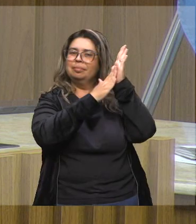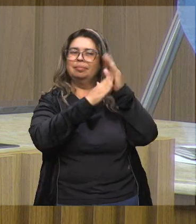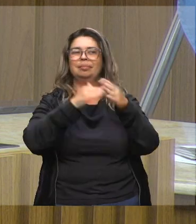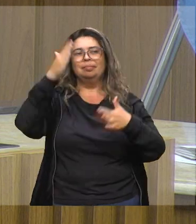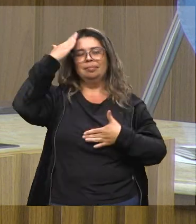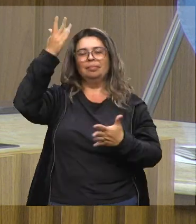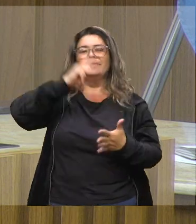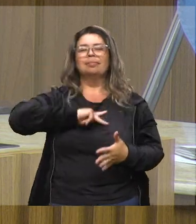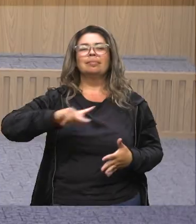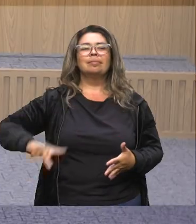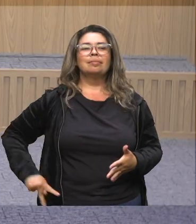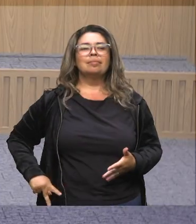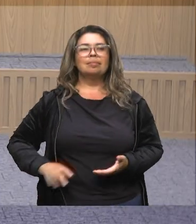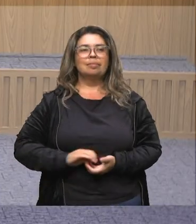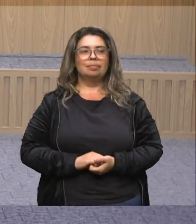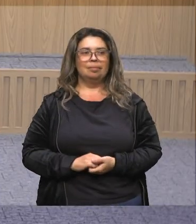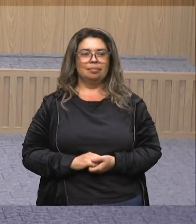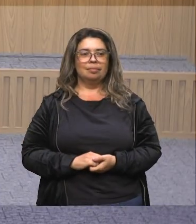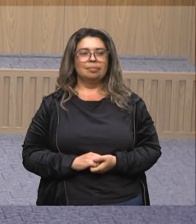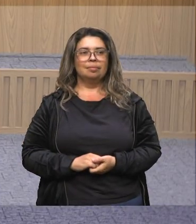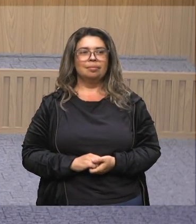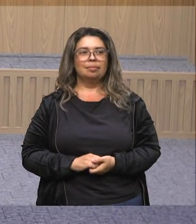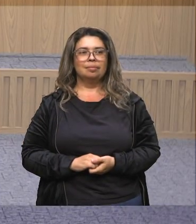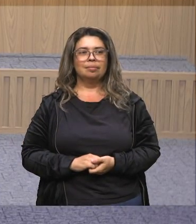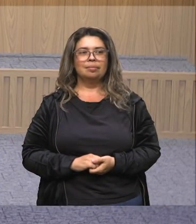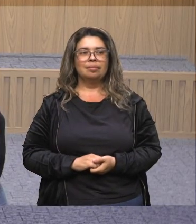obrigado, senhor presidente.